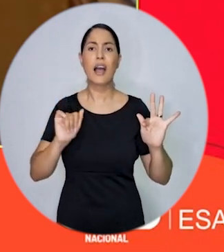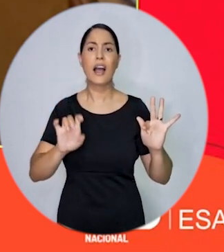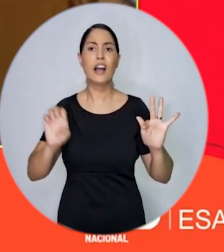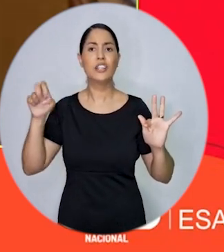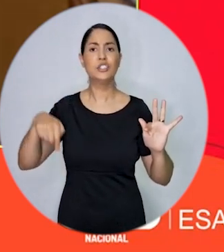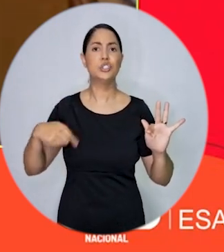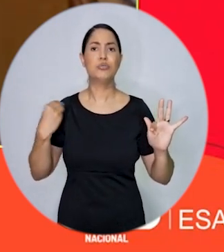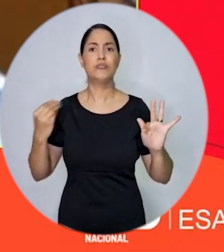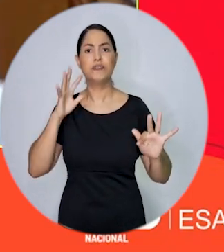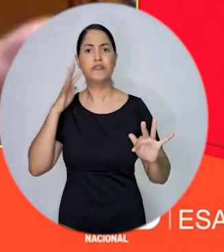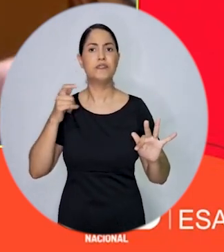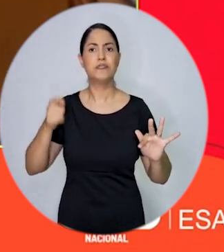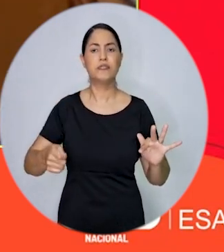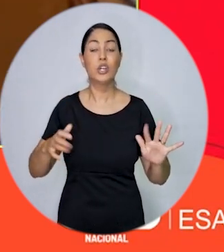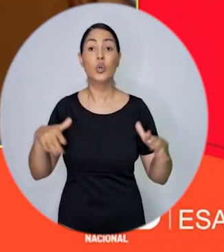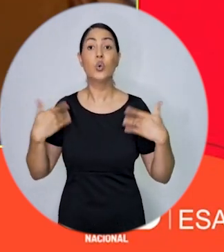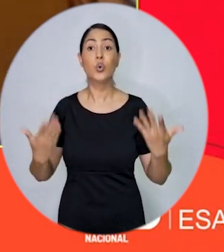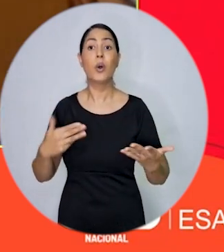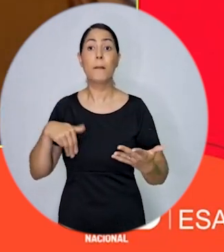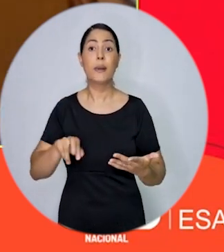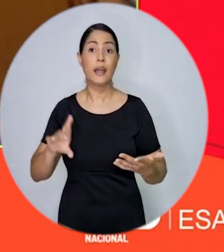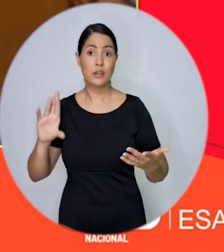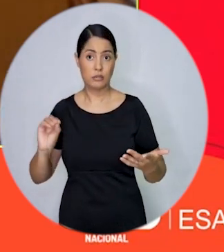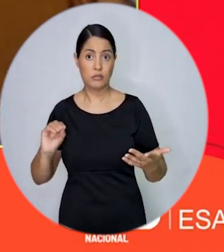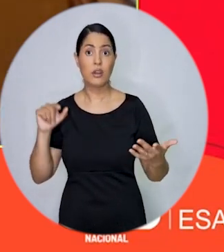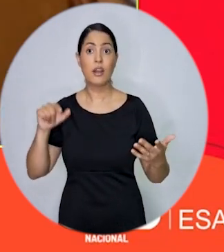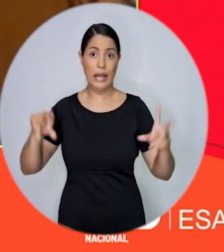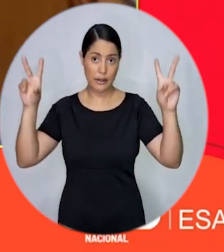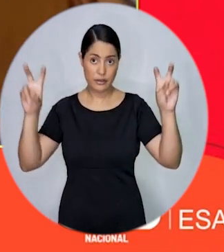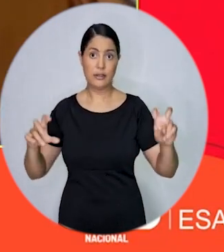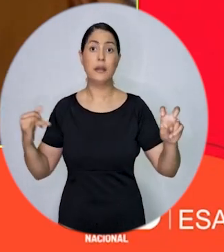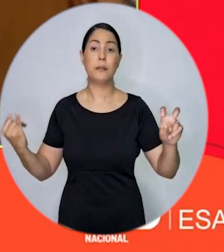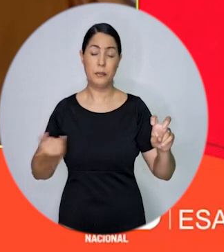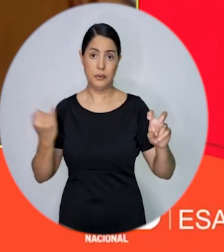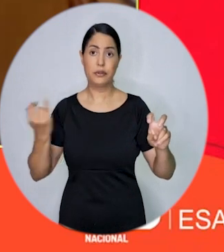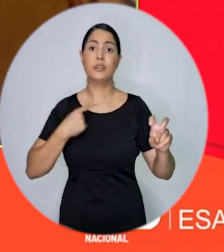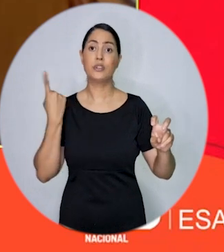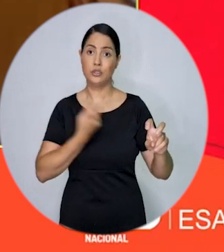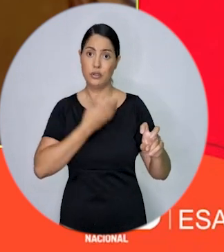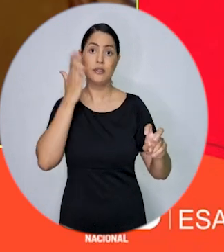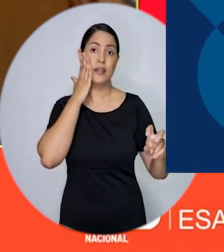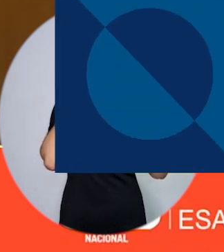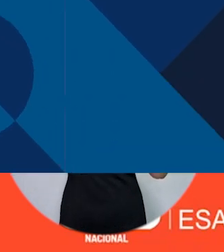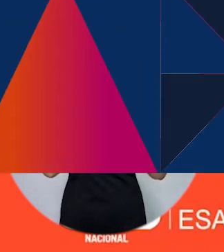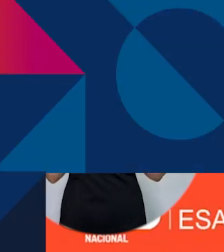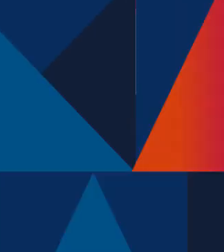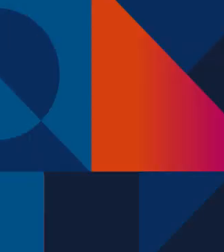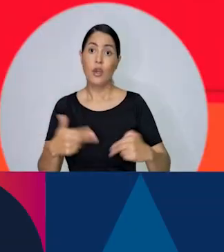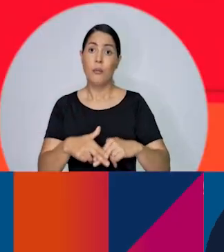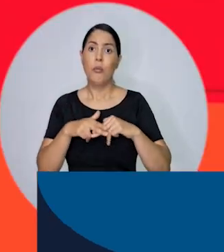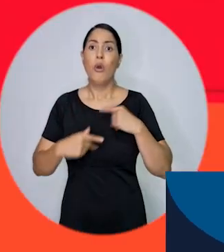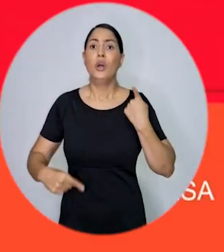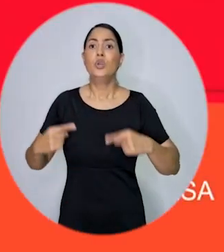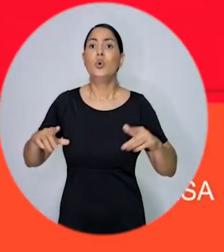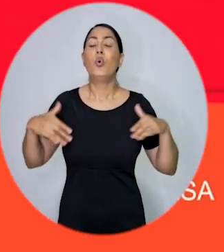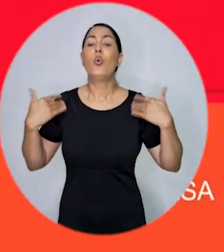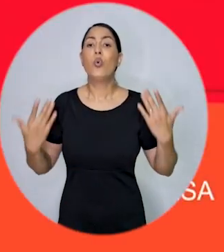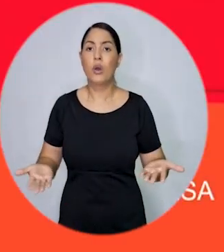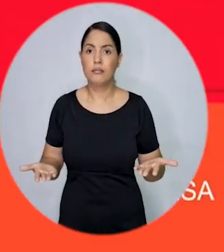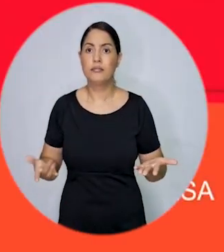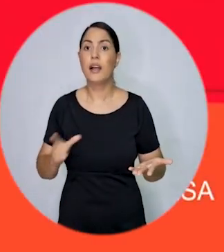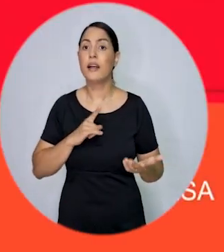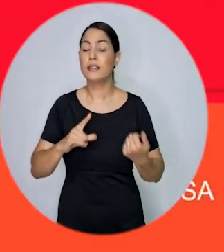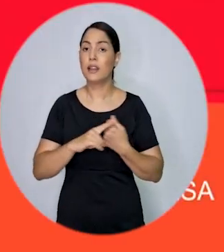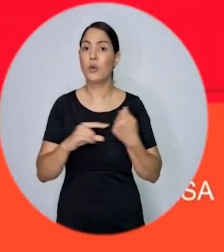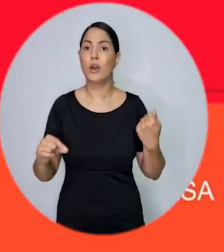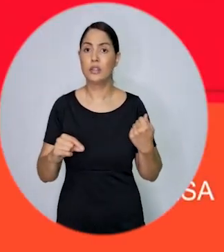a ADIM? E qual era o mérito da ADIM? Isso é importante. A gente saber qual era a discussão.